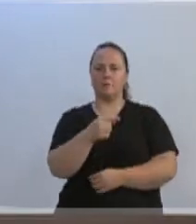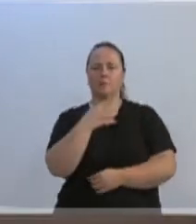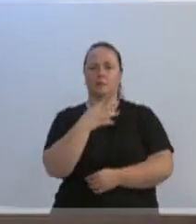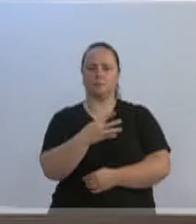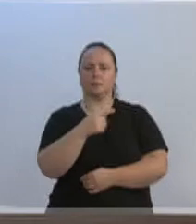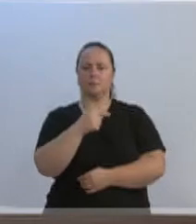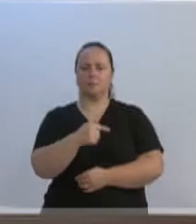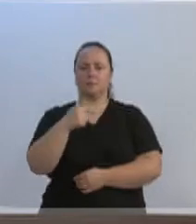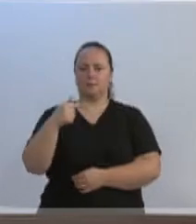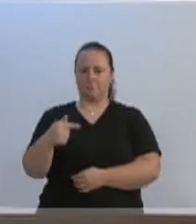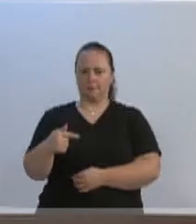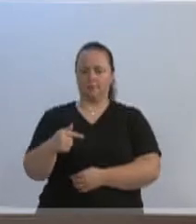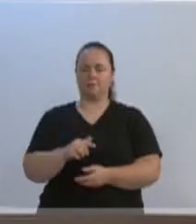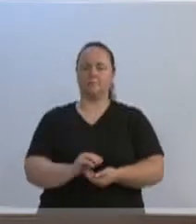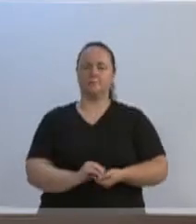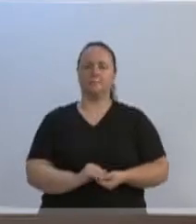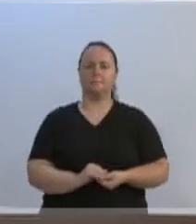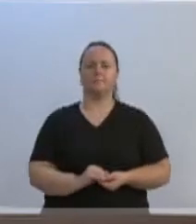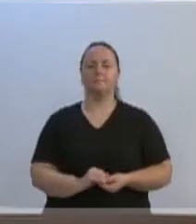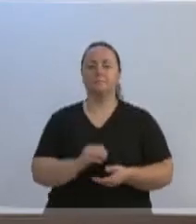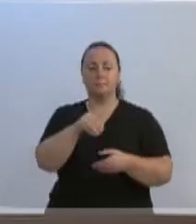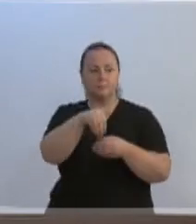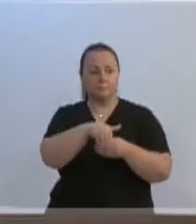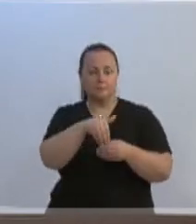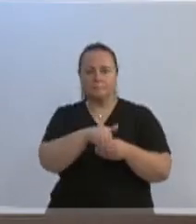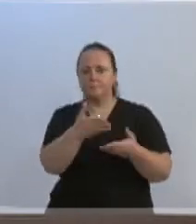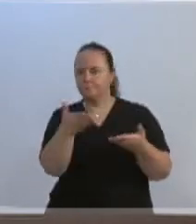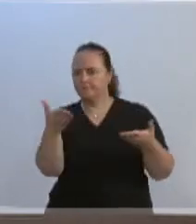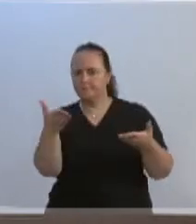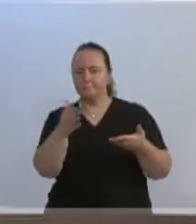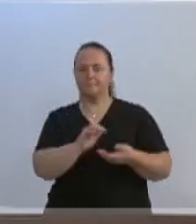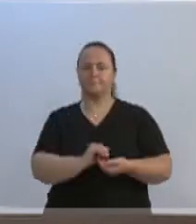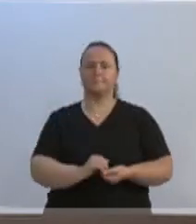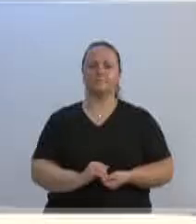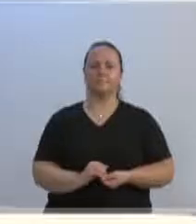7477 em votação senhores